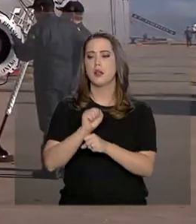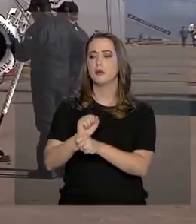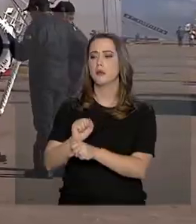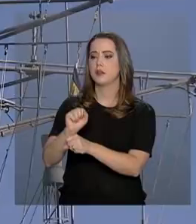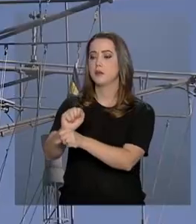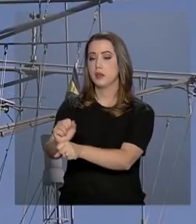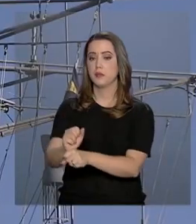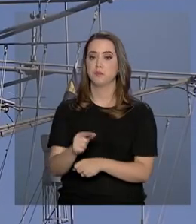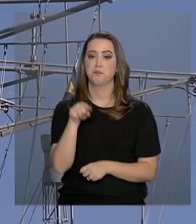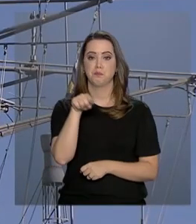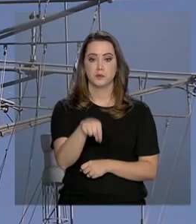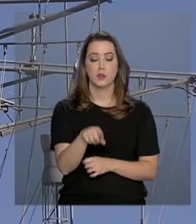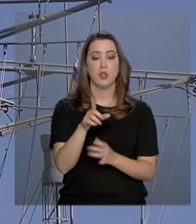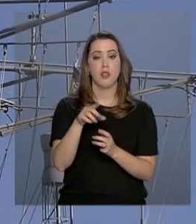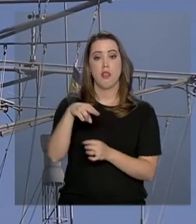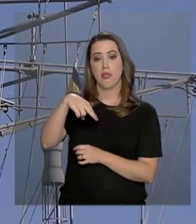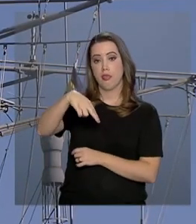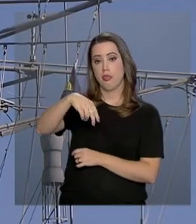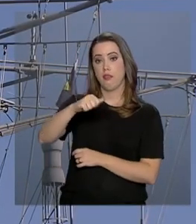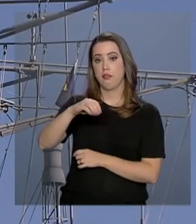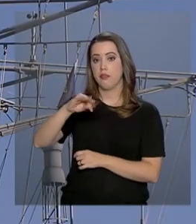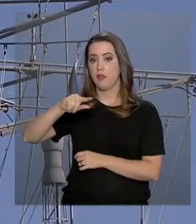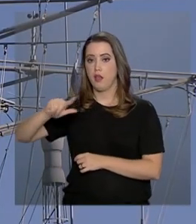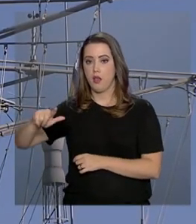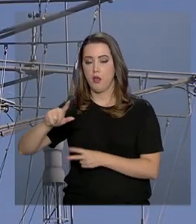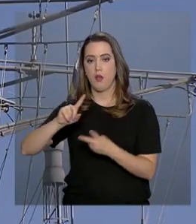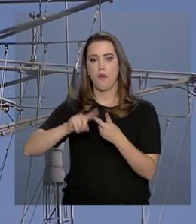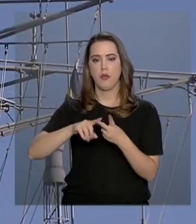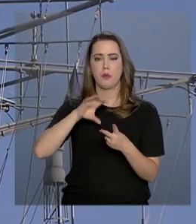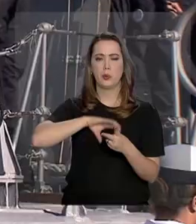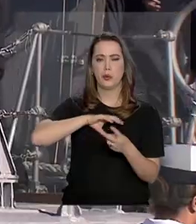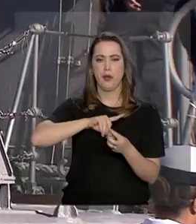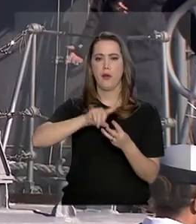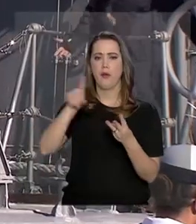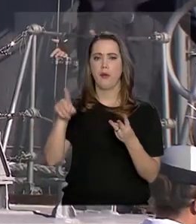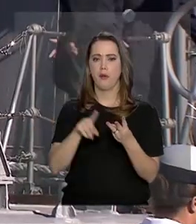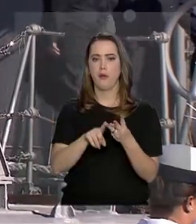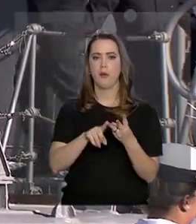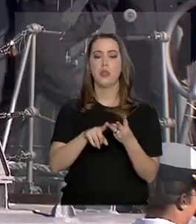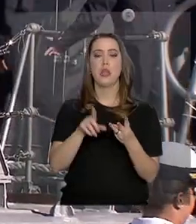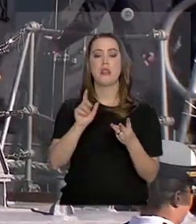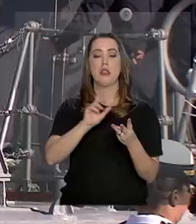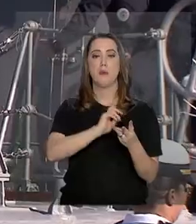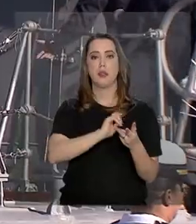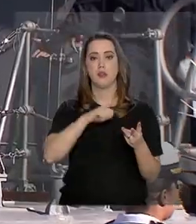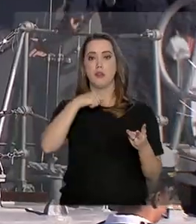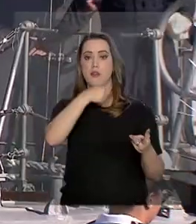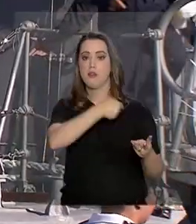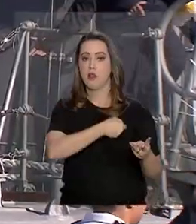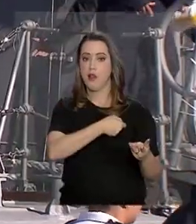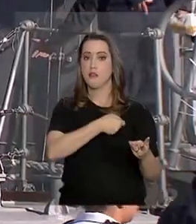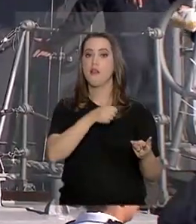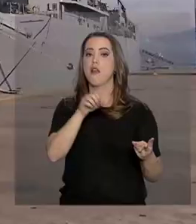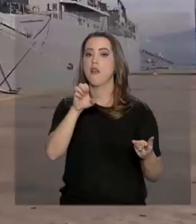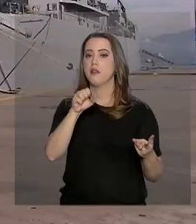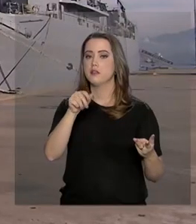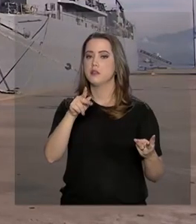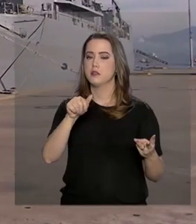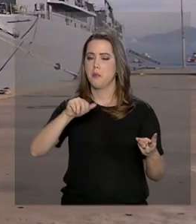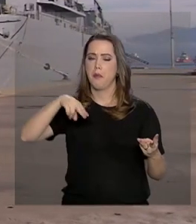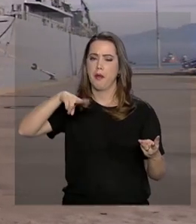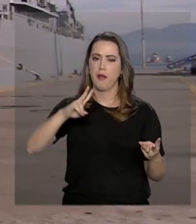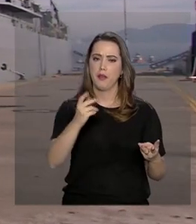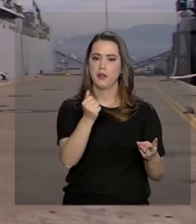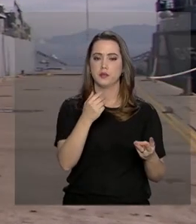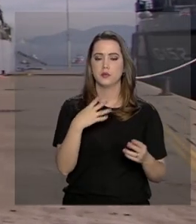final. Em Natal, na costa brasileira, Funchal, em Portugal, e em Valência, na Espanha. A previsão é que os militares cheguem